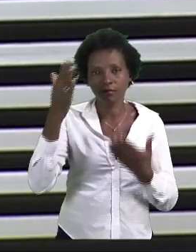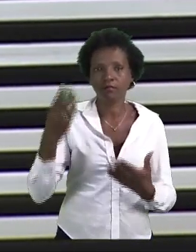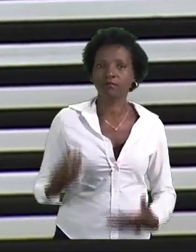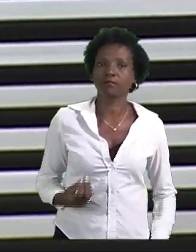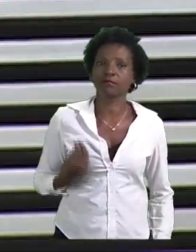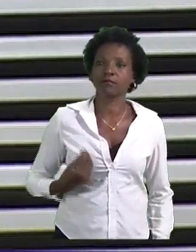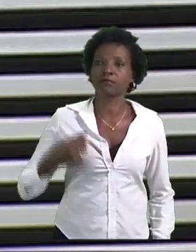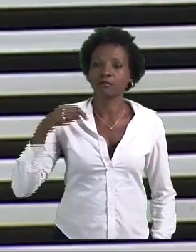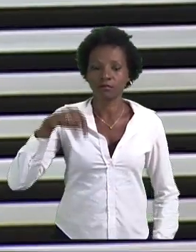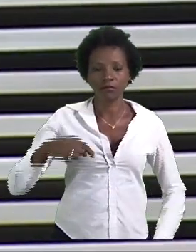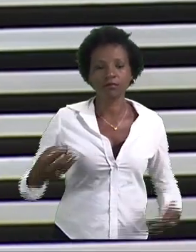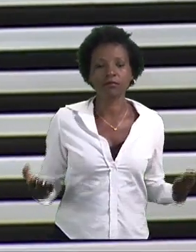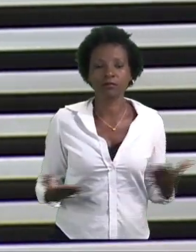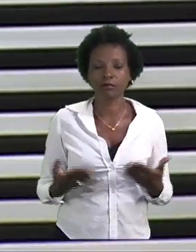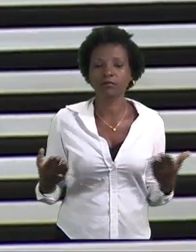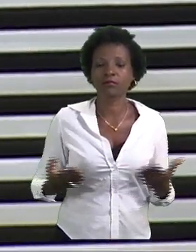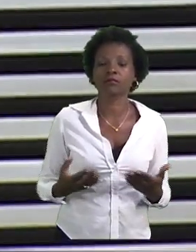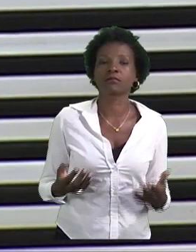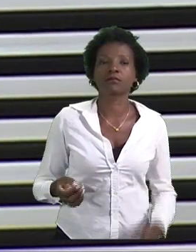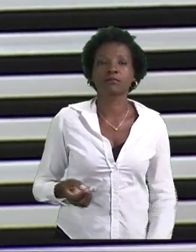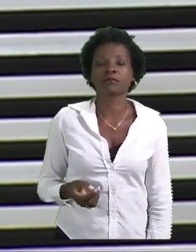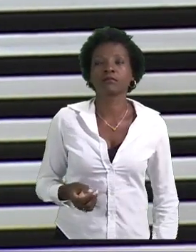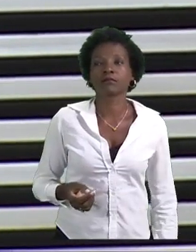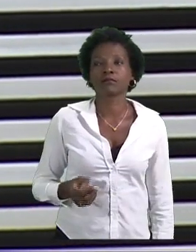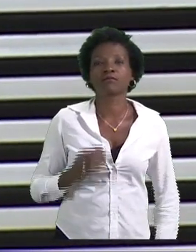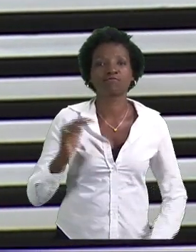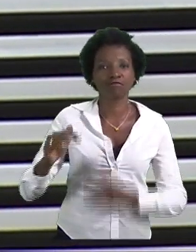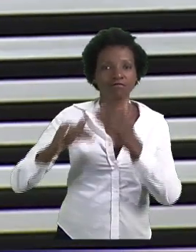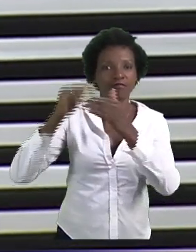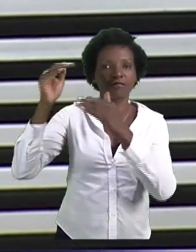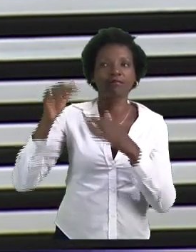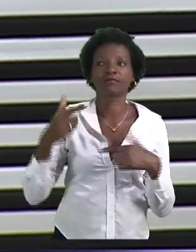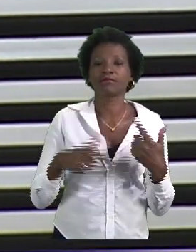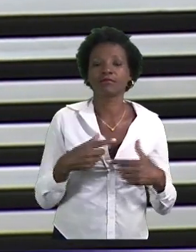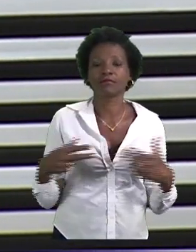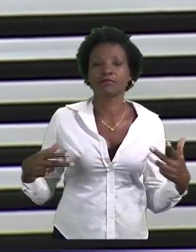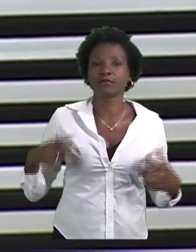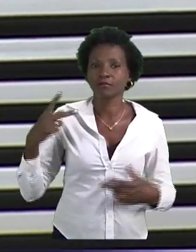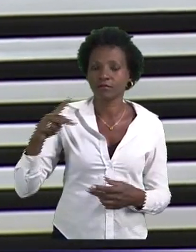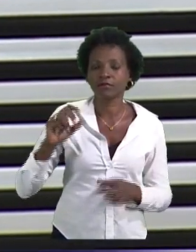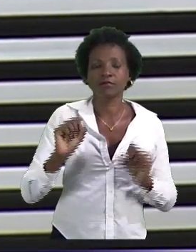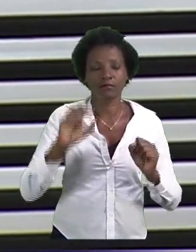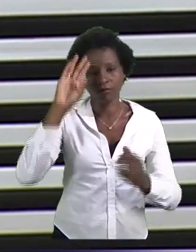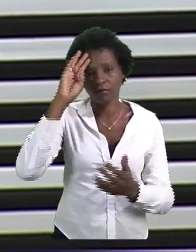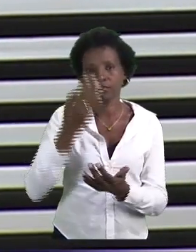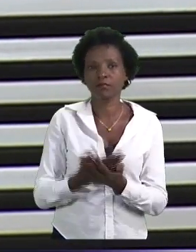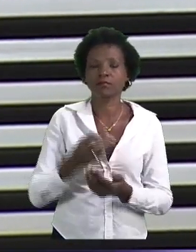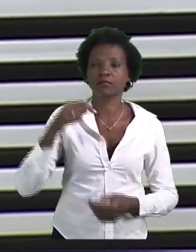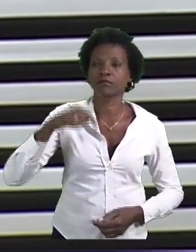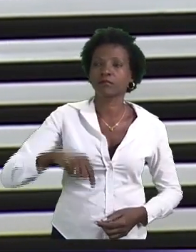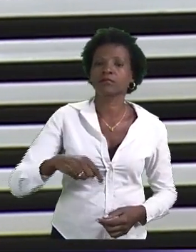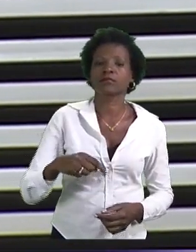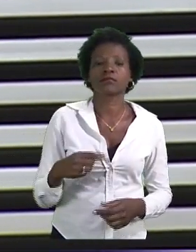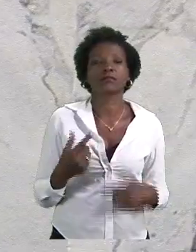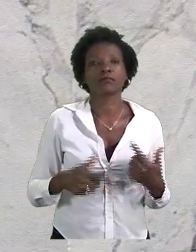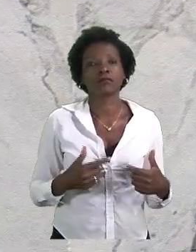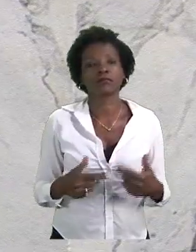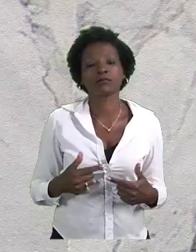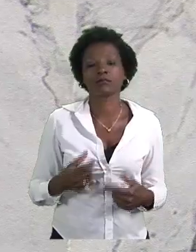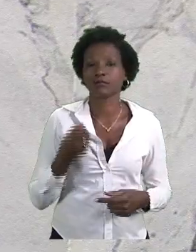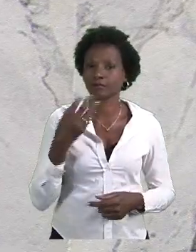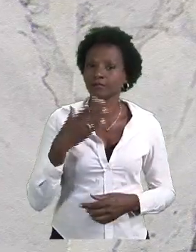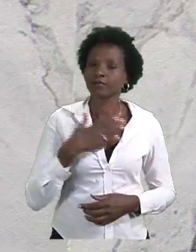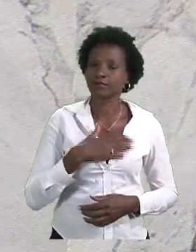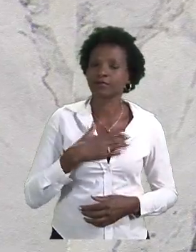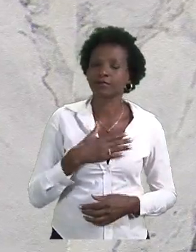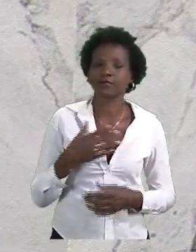senhor Frederico Dávila e desejar sucesso nas suas missões e contem sempre com essa casa. Prazer em tê-lo conosco aqui. Senhora